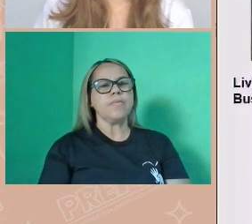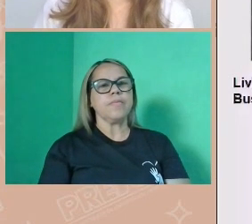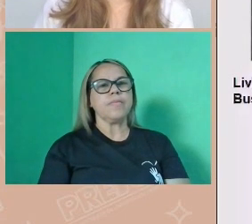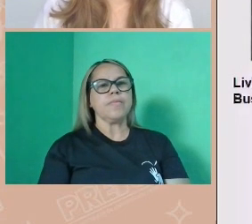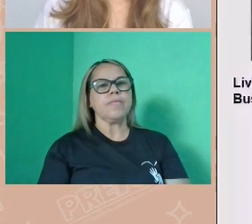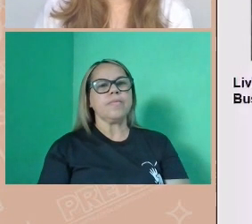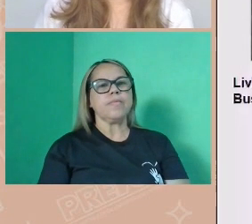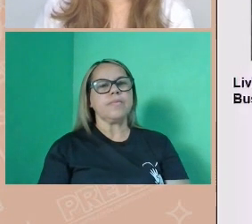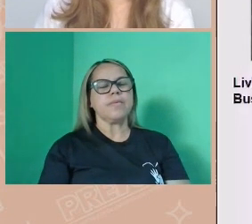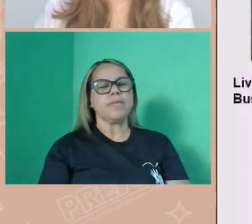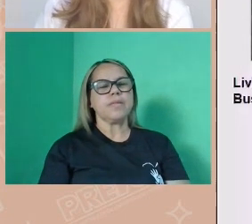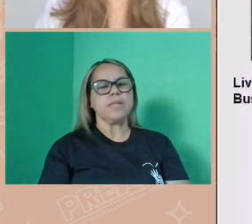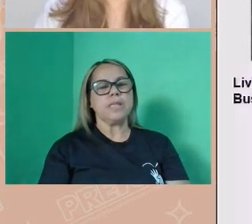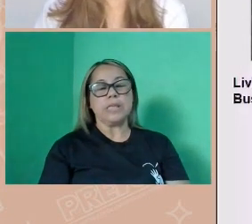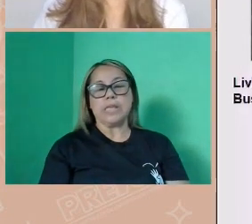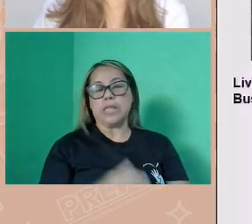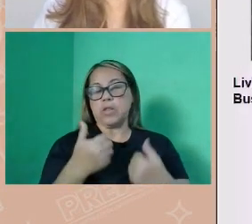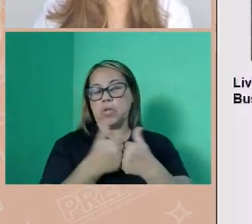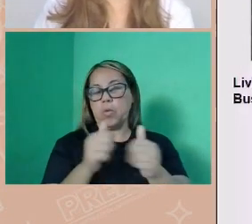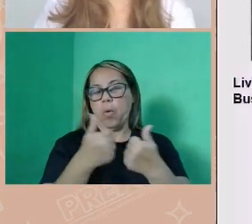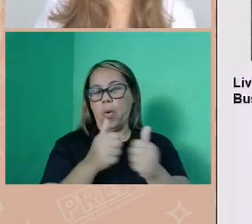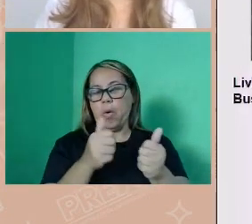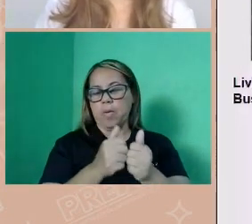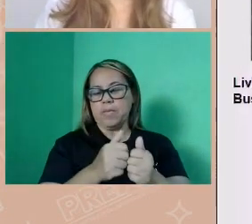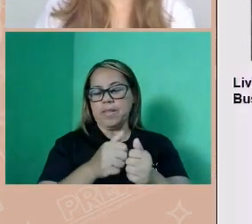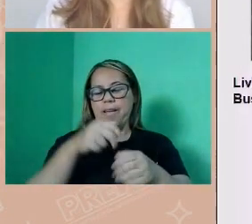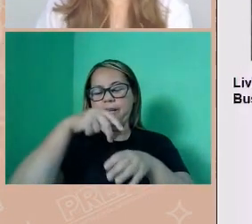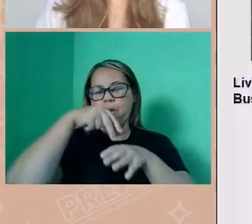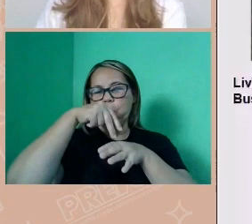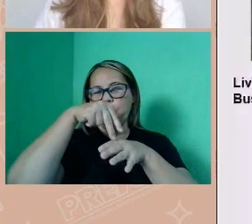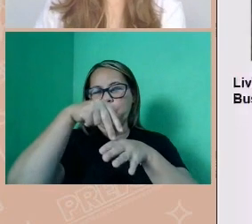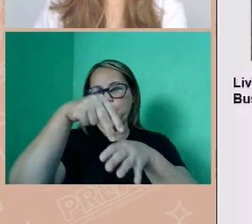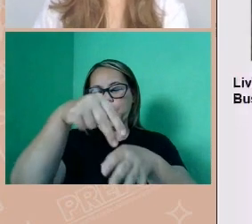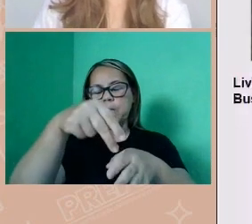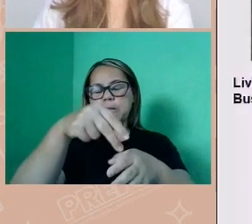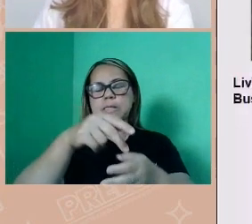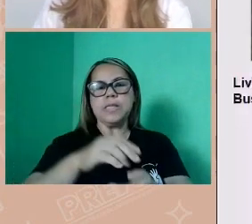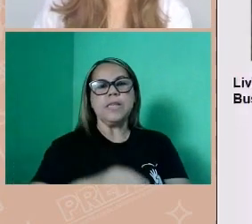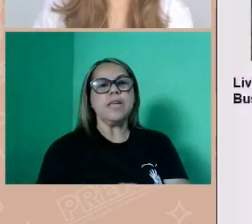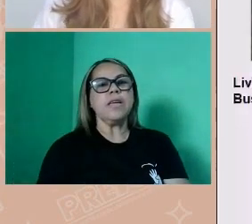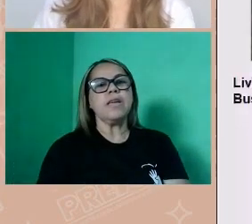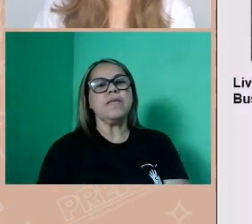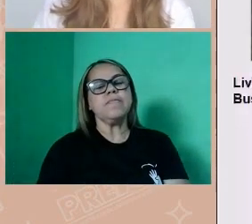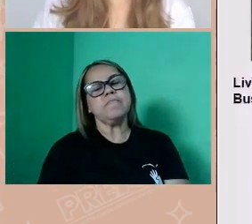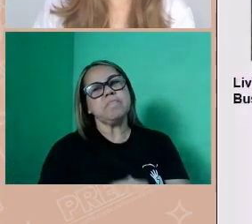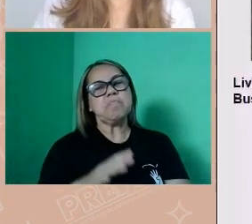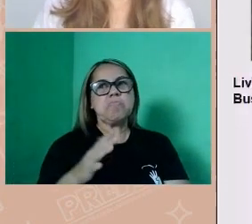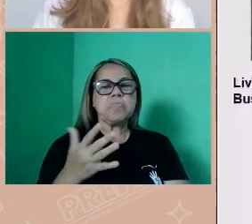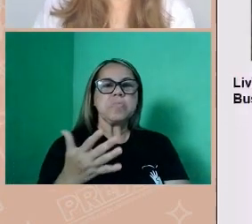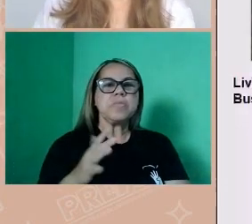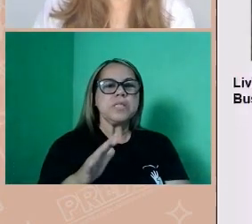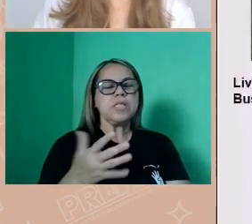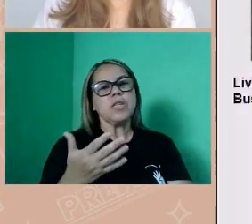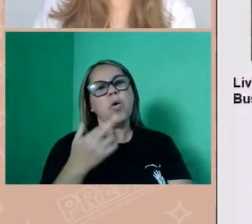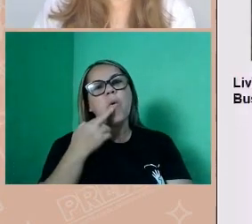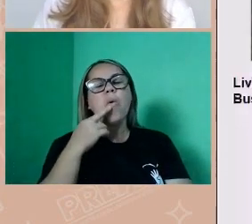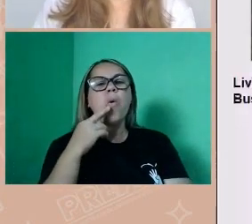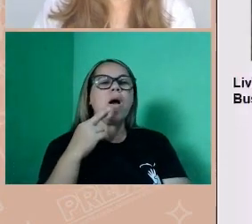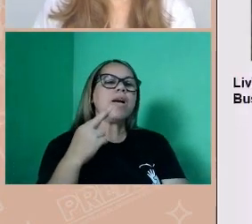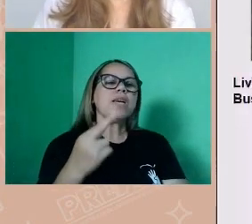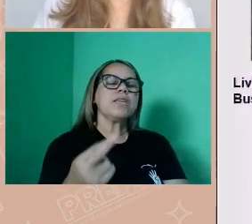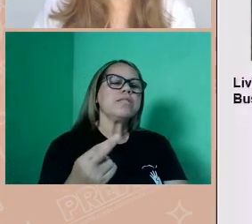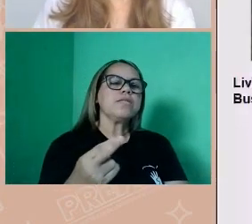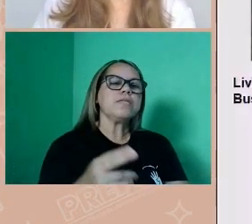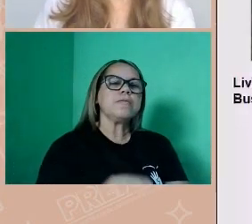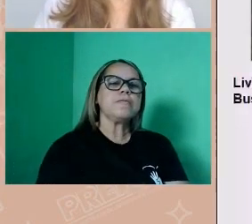arte de surfar em ônibus was partly a response era em parte uma resposta to